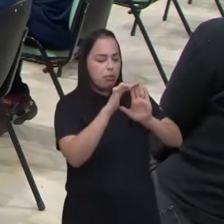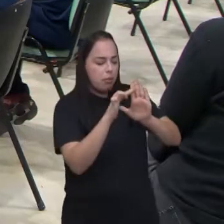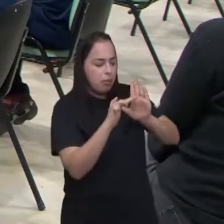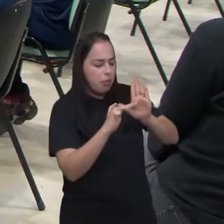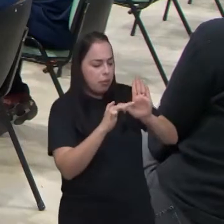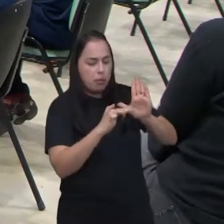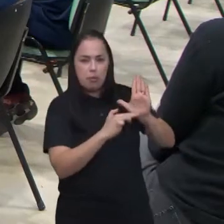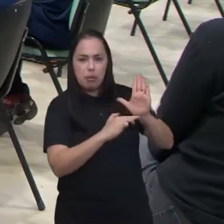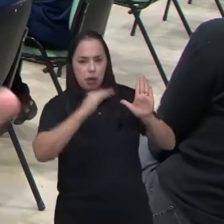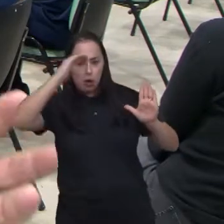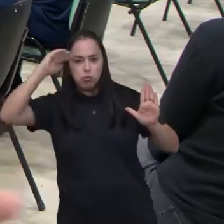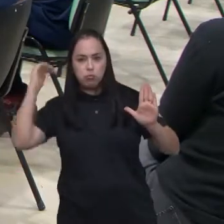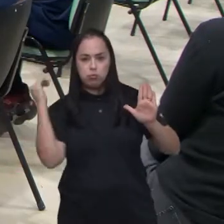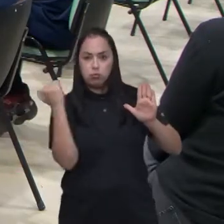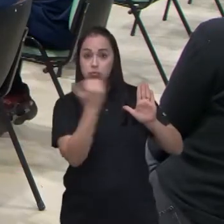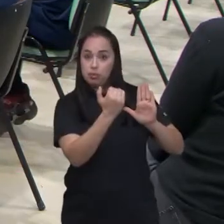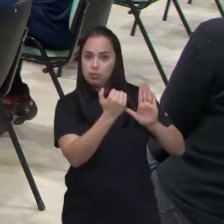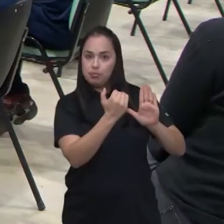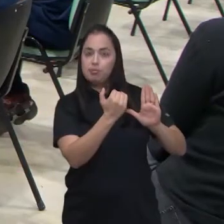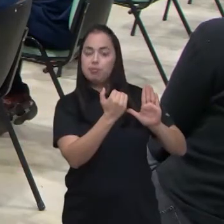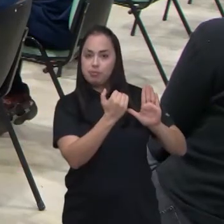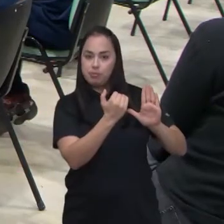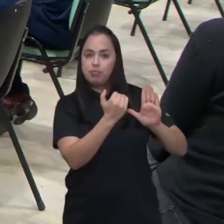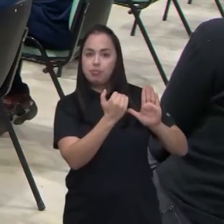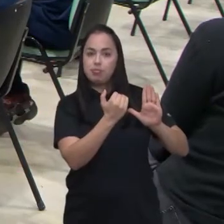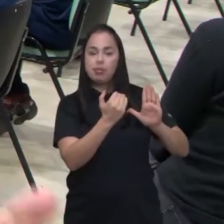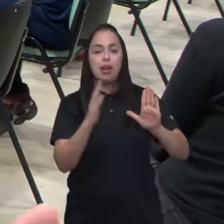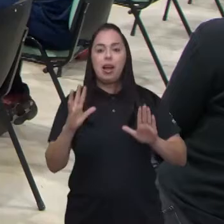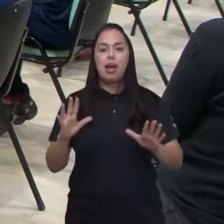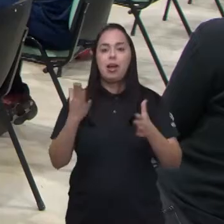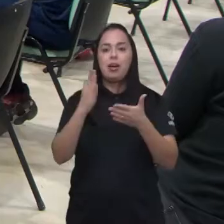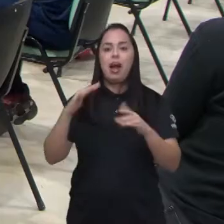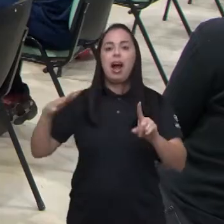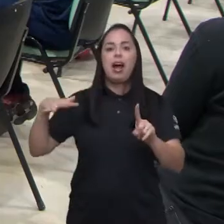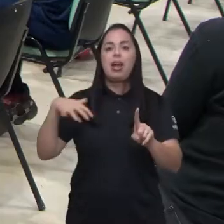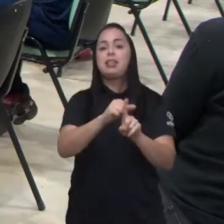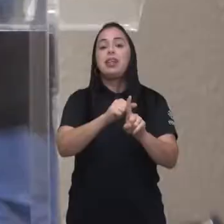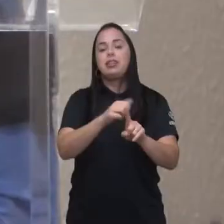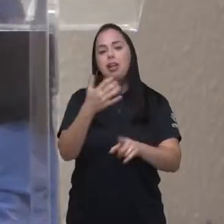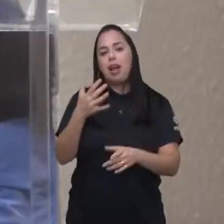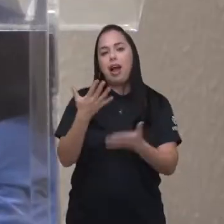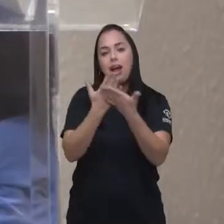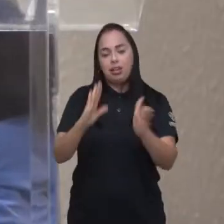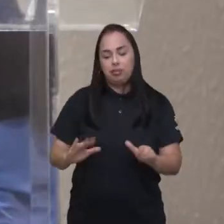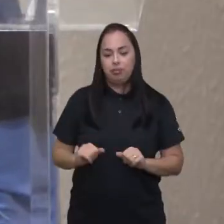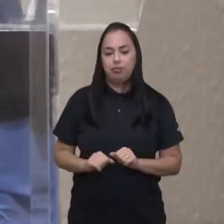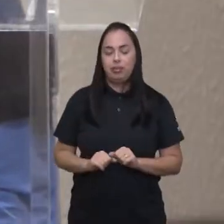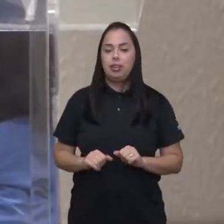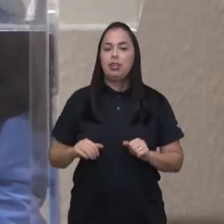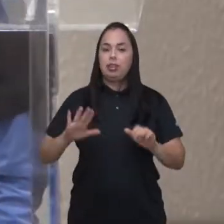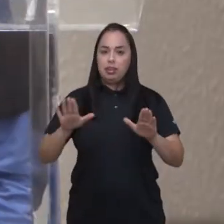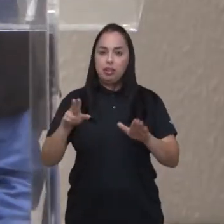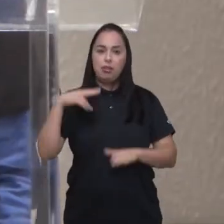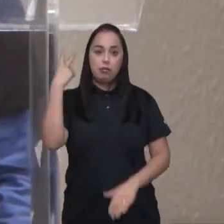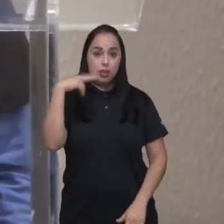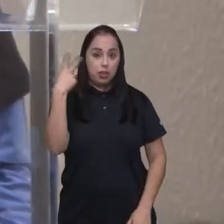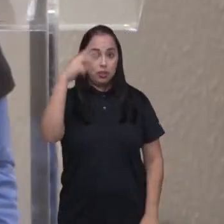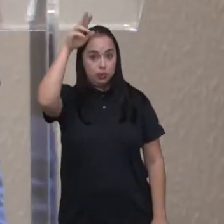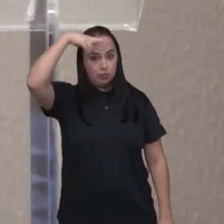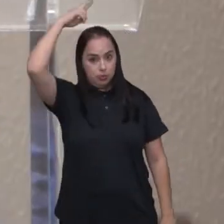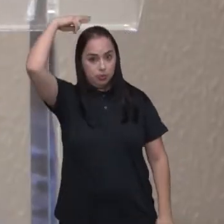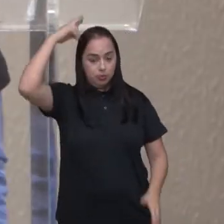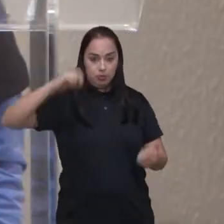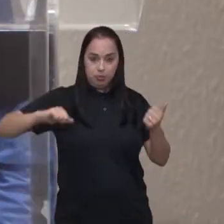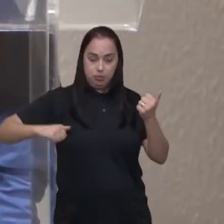cumprir o que está escrito Os Protocolos de eu trouxe tudo isso se resolve apoiando a campanha o presidente